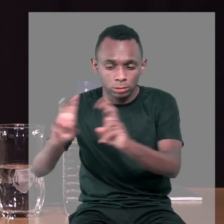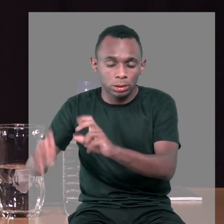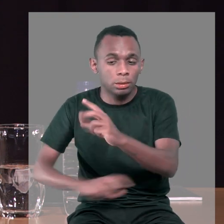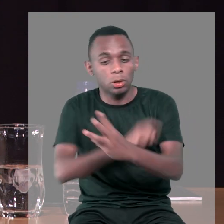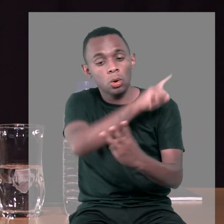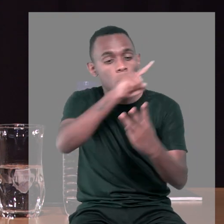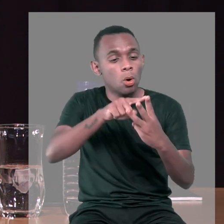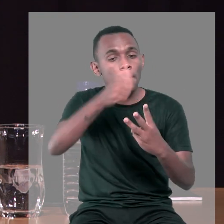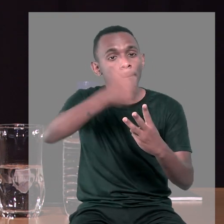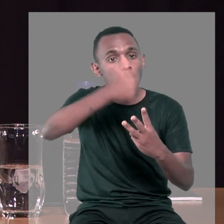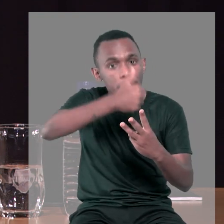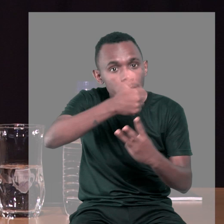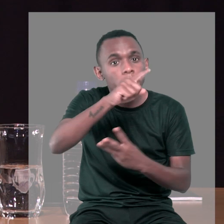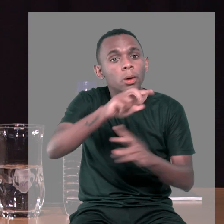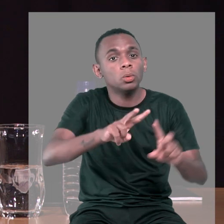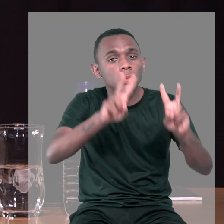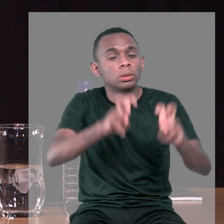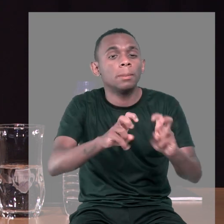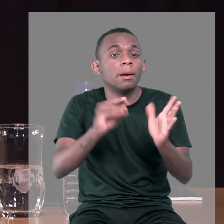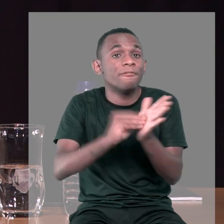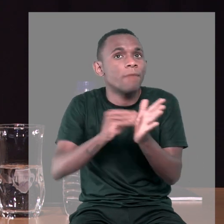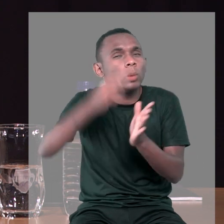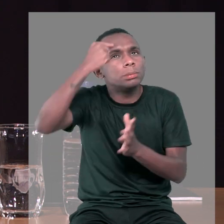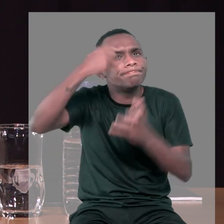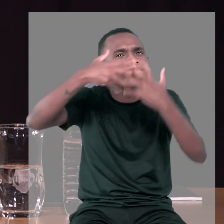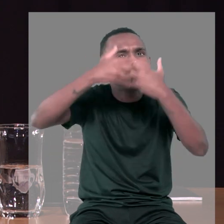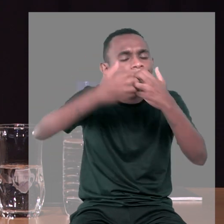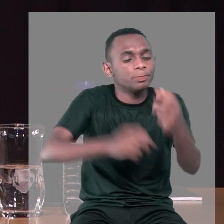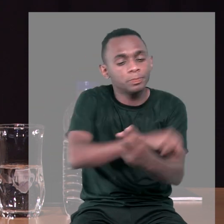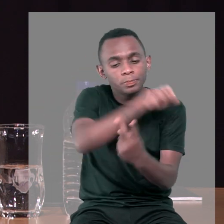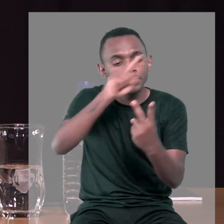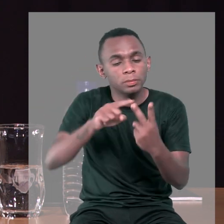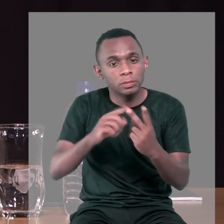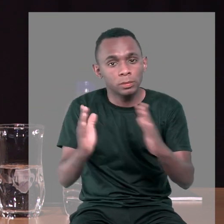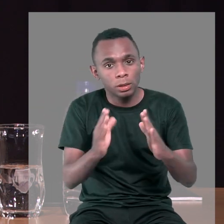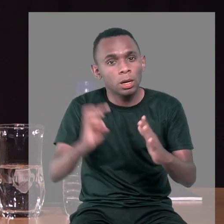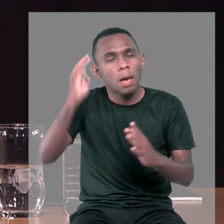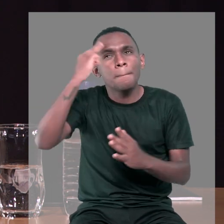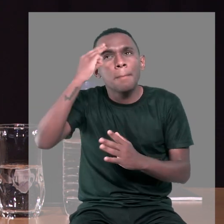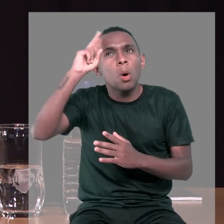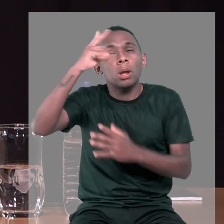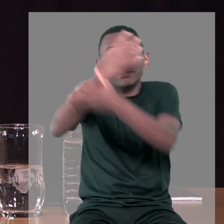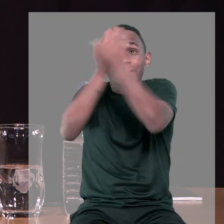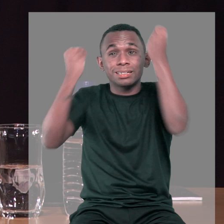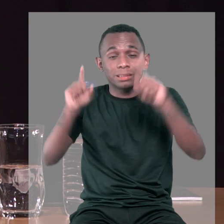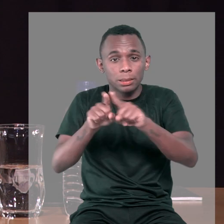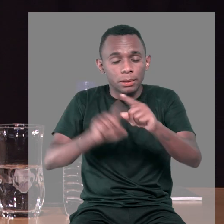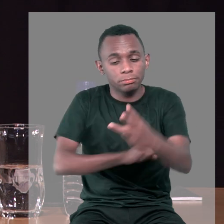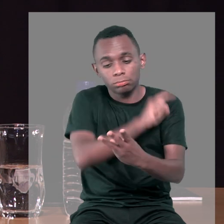da ideologia. Como eu começo o texto? Eu começo o texto lembrando